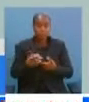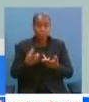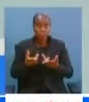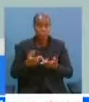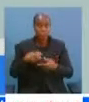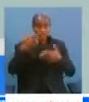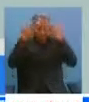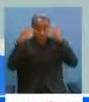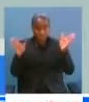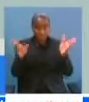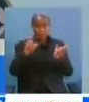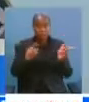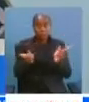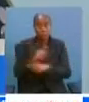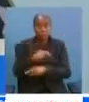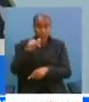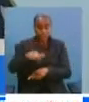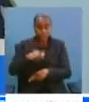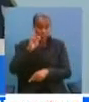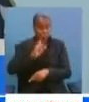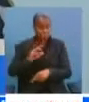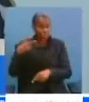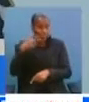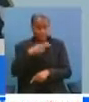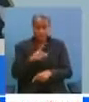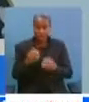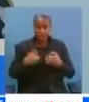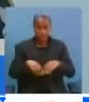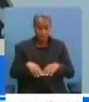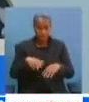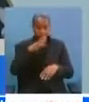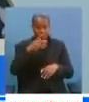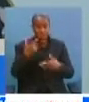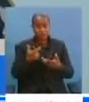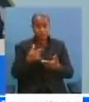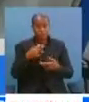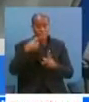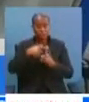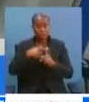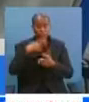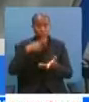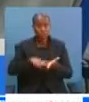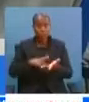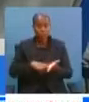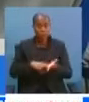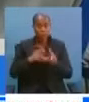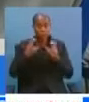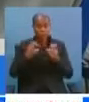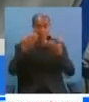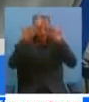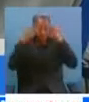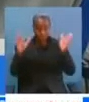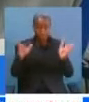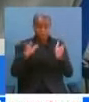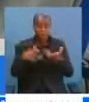suas controvérsias. Aqui, a autora não critica, mas prefere uma abordagem positiva sobre o verdadeiro conceito da